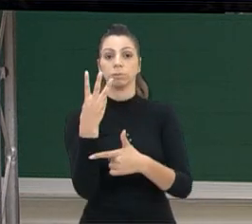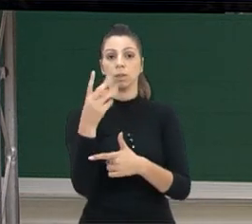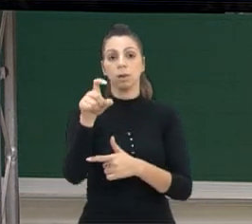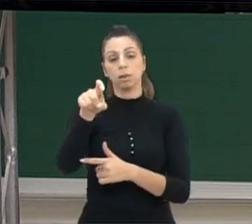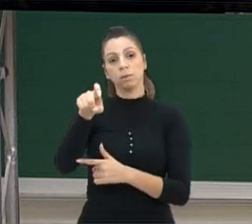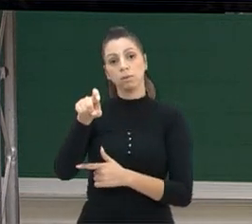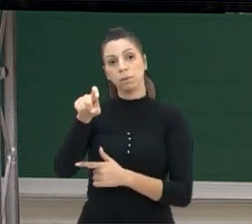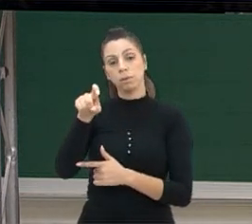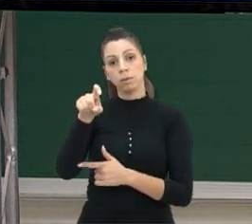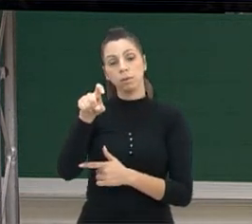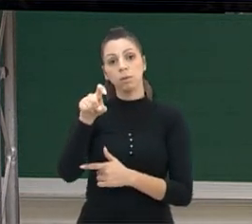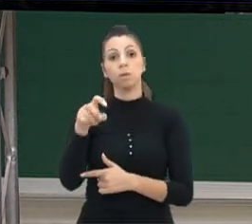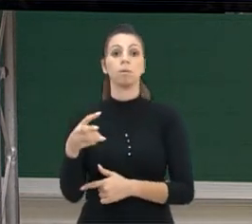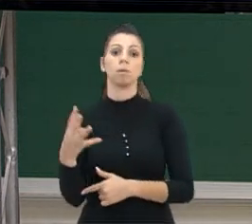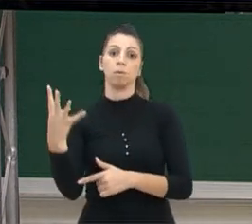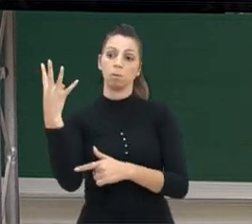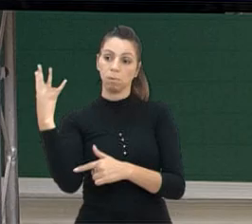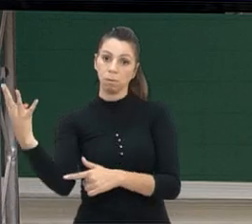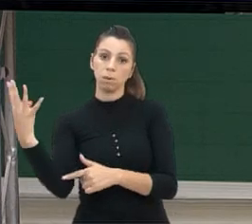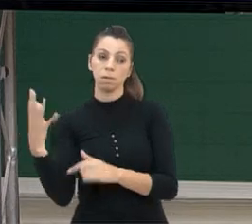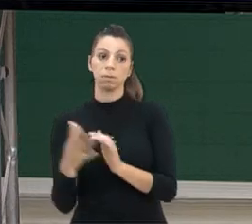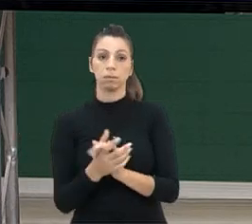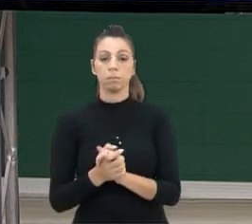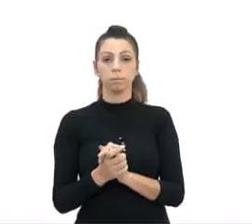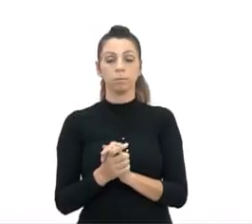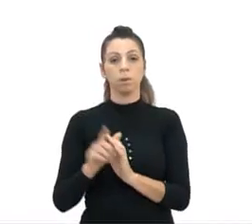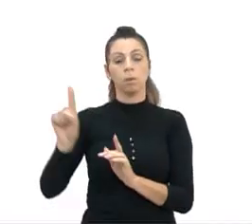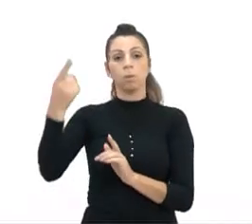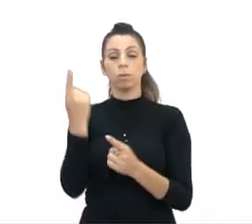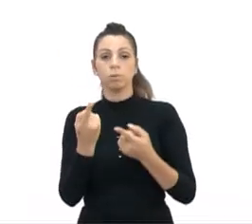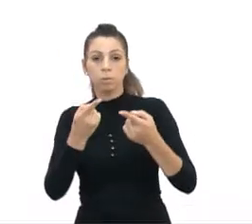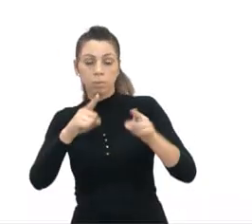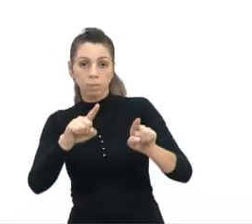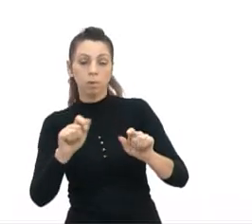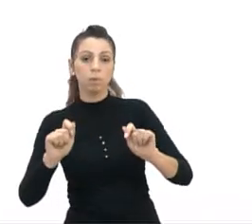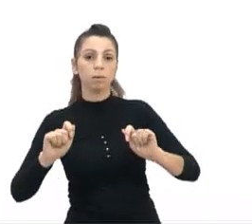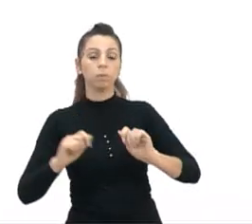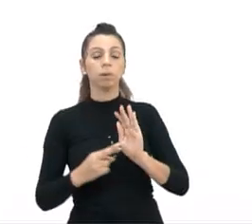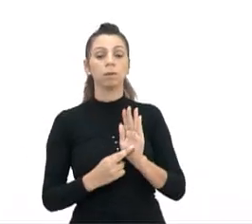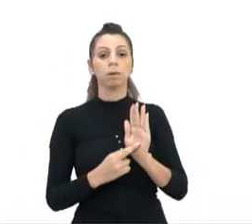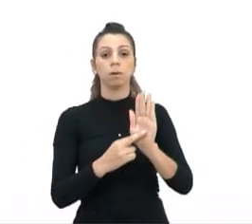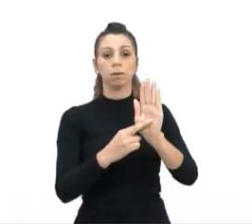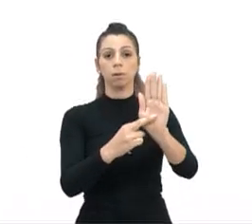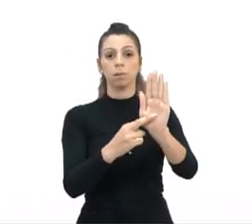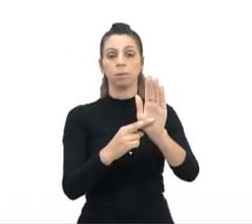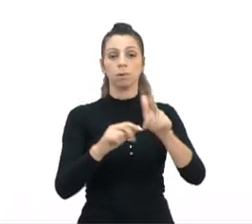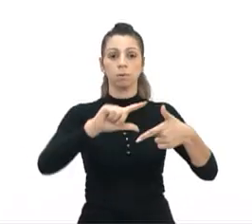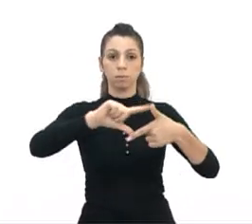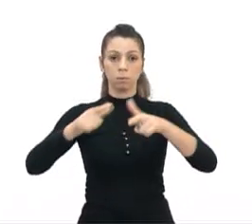vezes. O último desafio, represente geometricamente as situações.